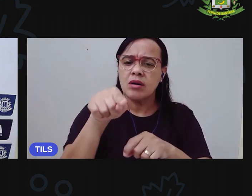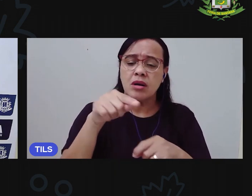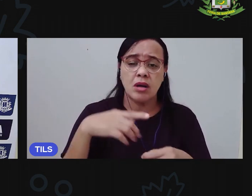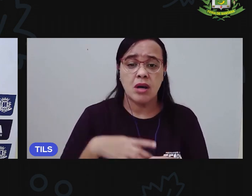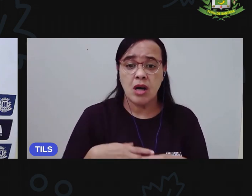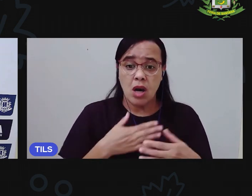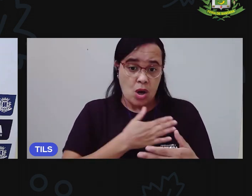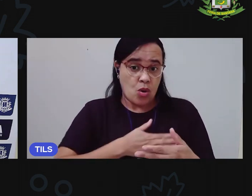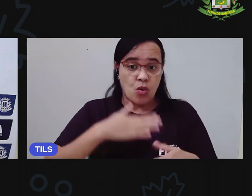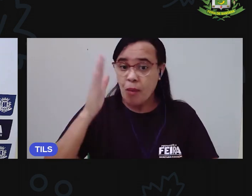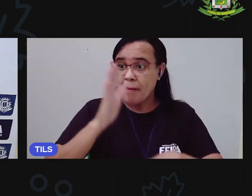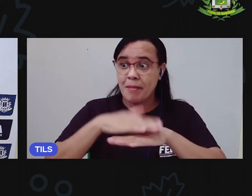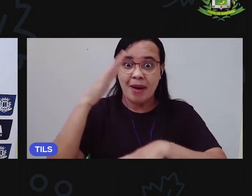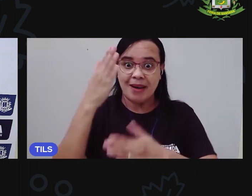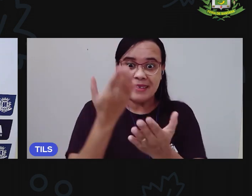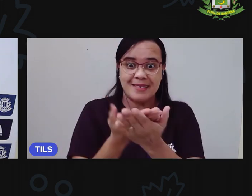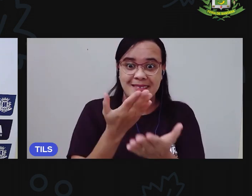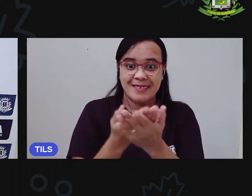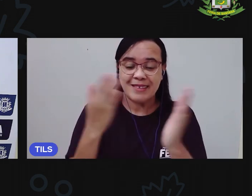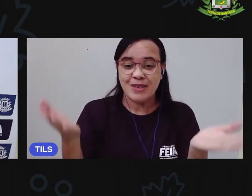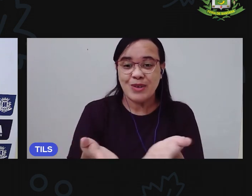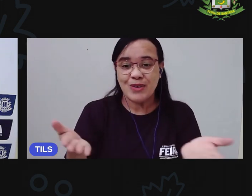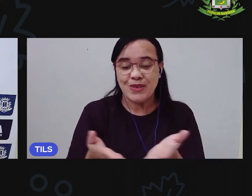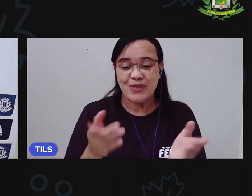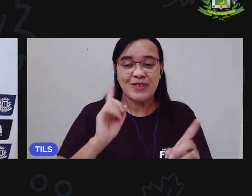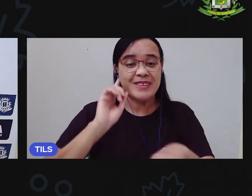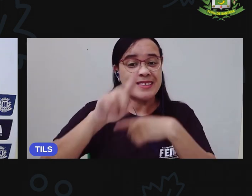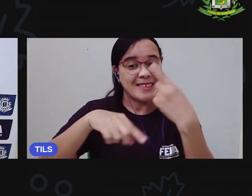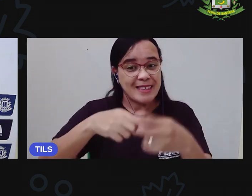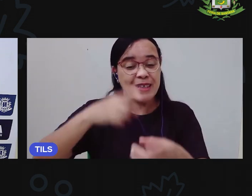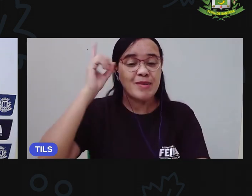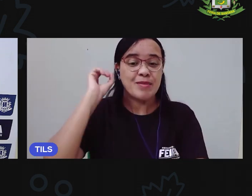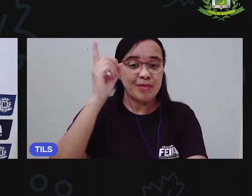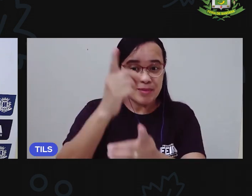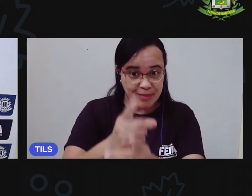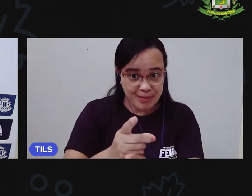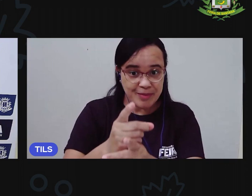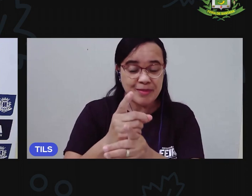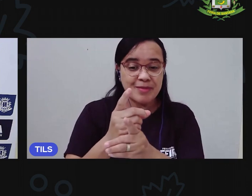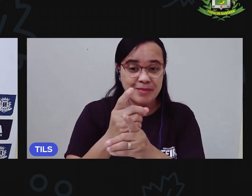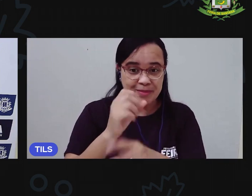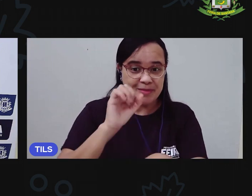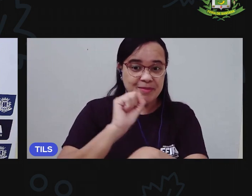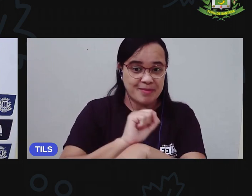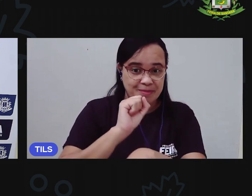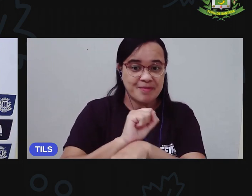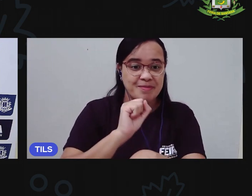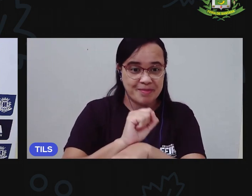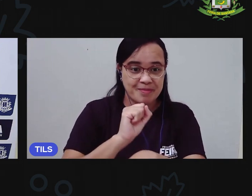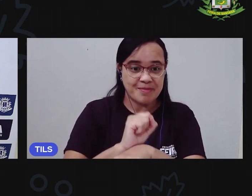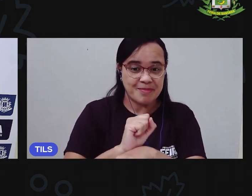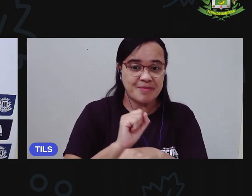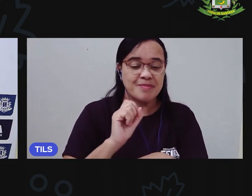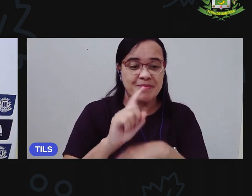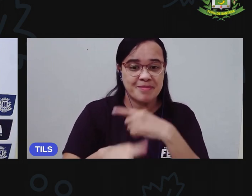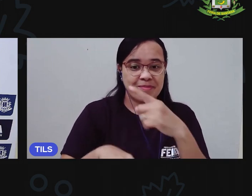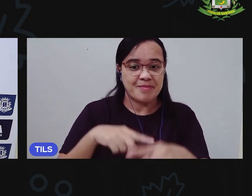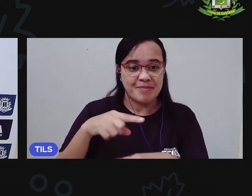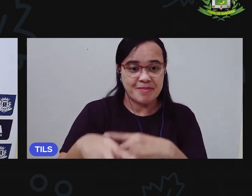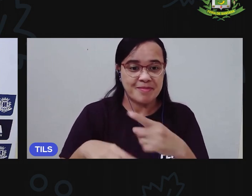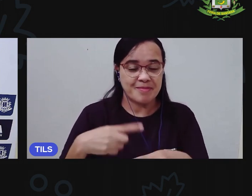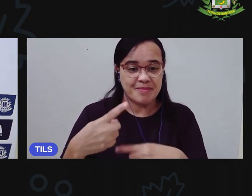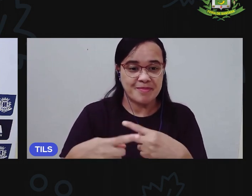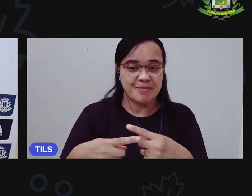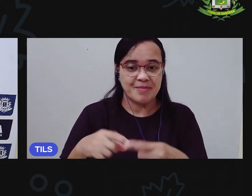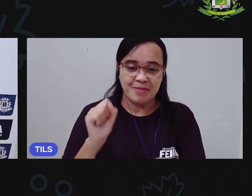aprender nessa aula de hoje. A gente se vê daqui a pouquinho, tá? Só vou deixar você um minutinho para